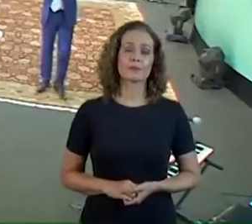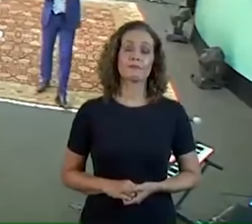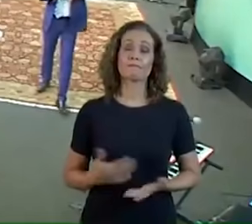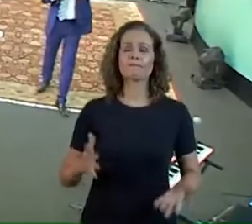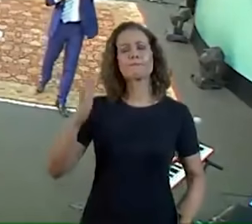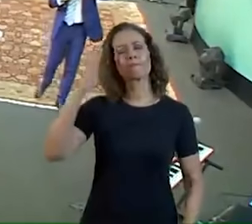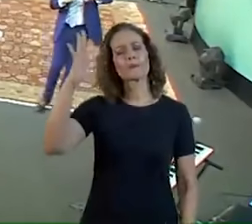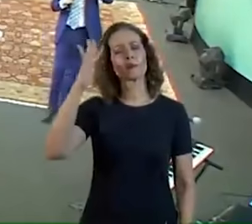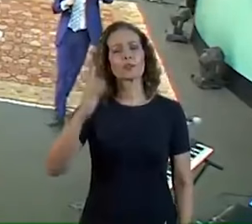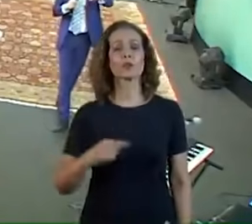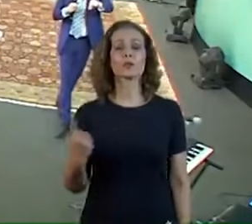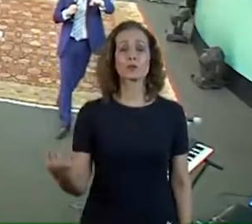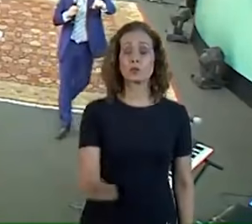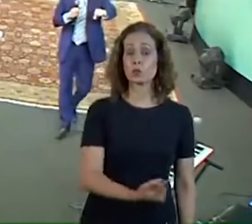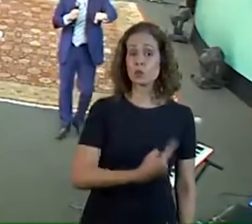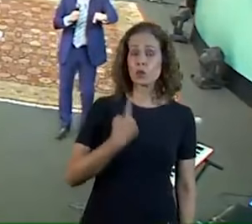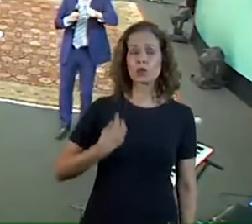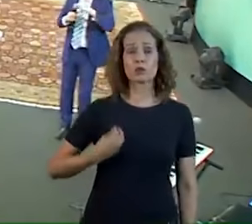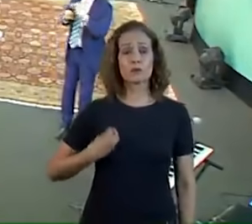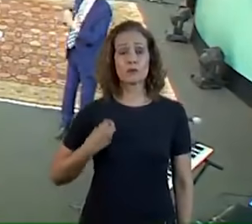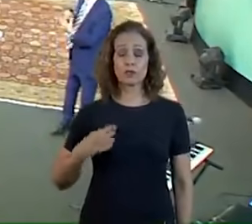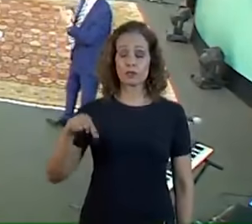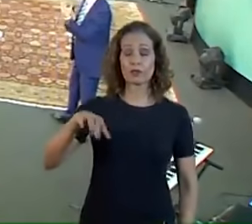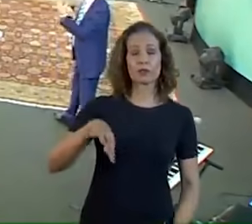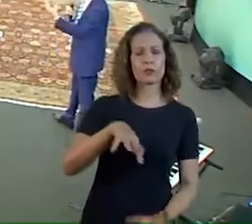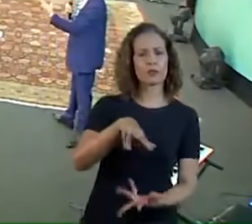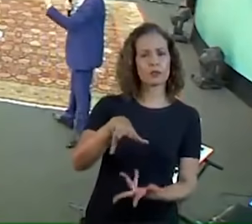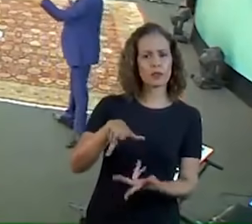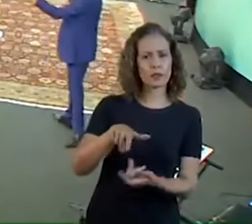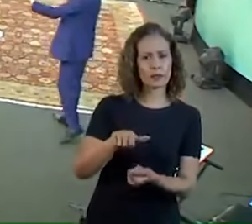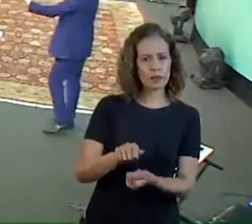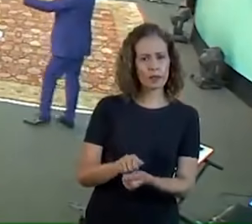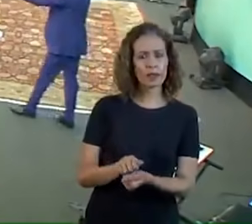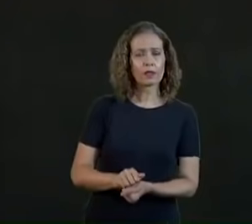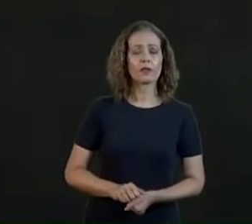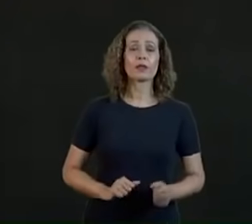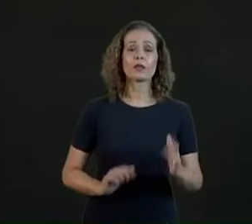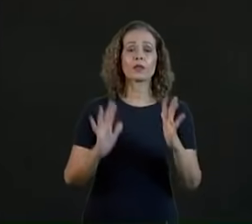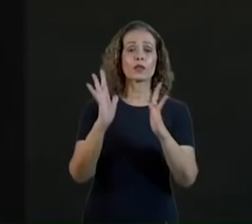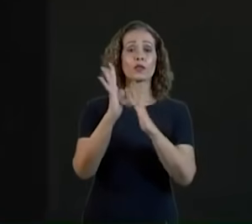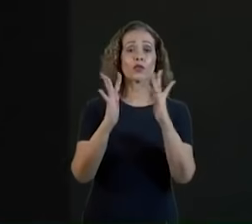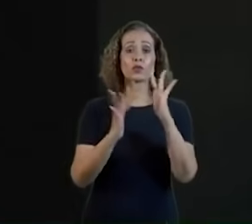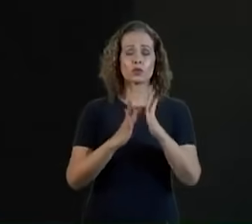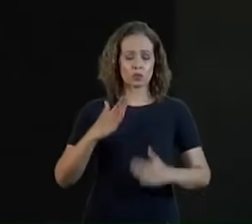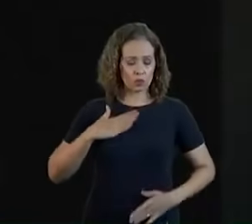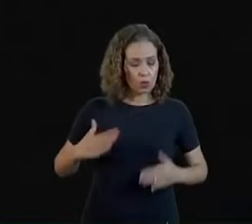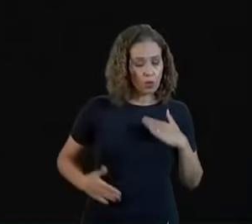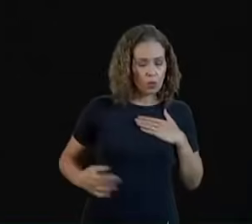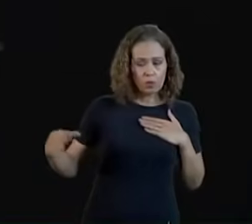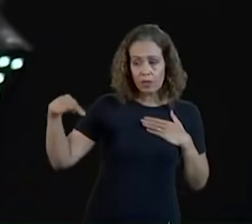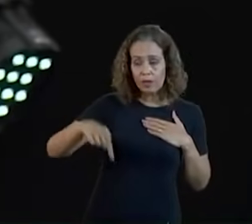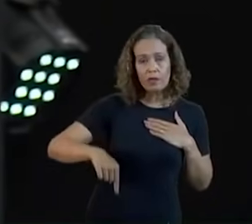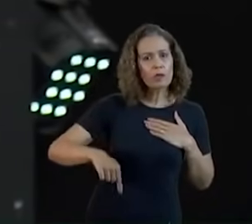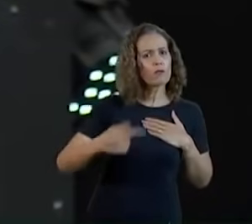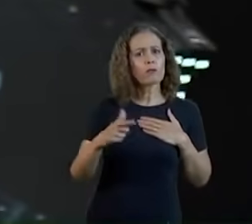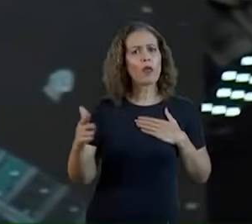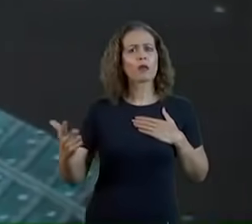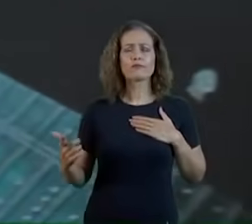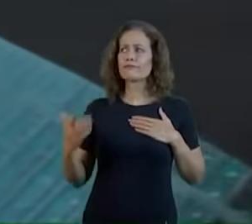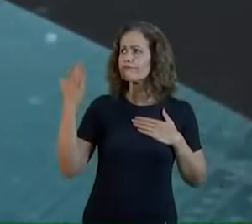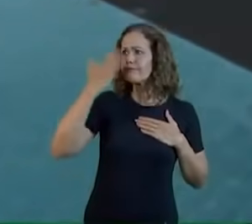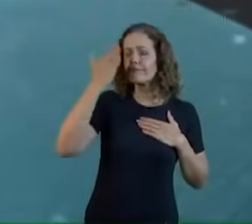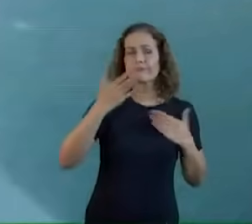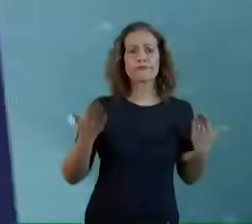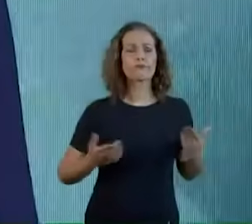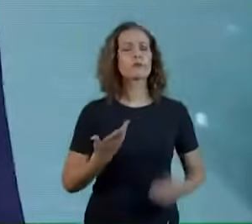Imagina, gente, nós estamos vivendo nessa terra sem o nosso Jesus fisicamente. Sabe o que é que